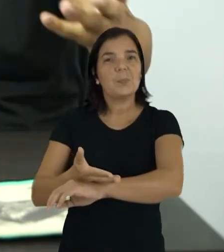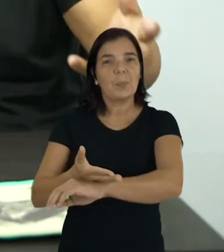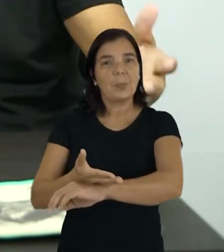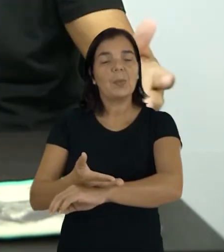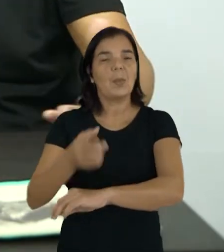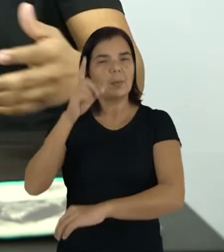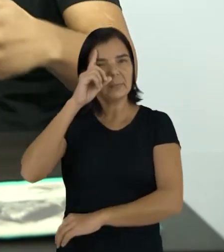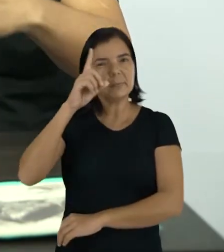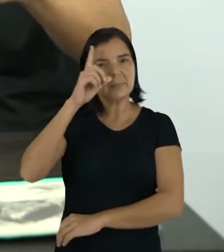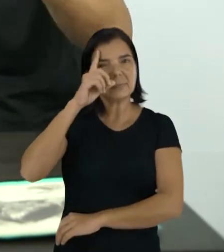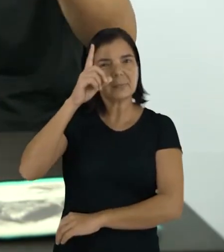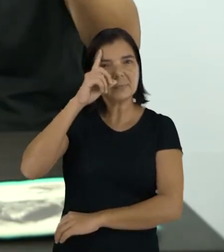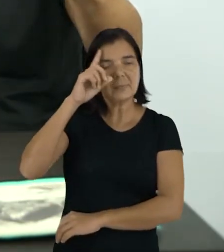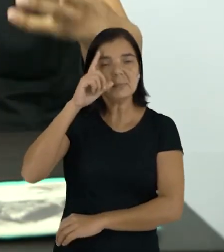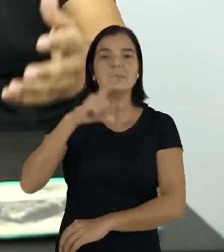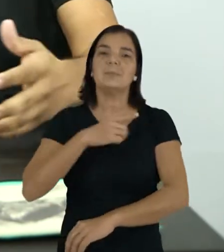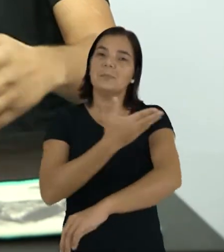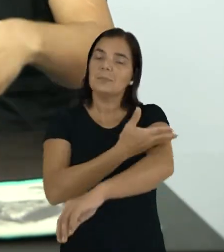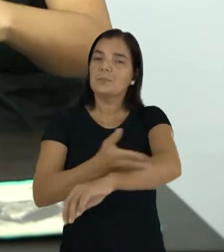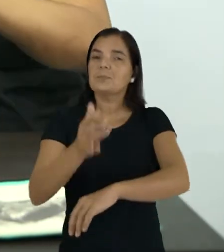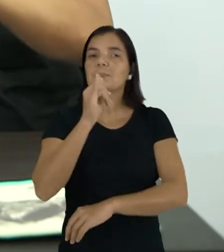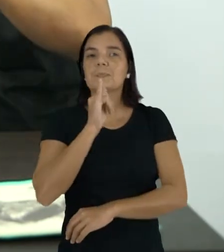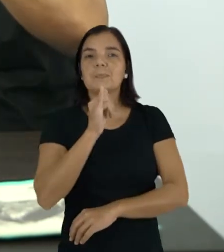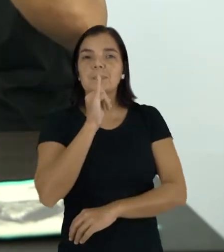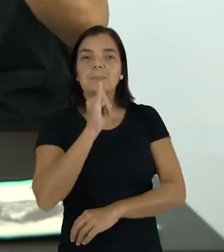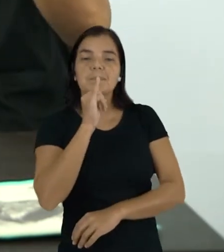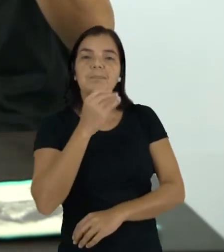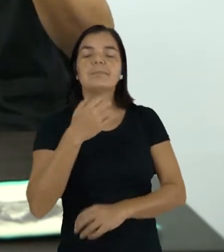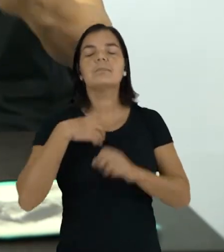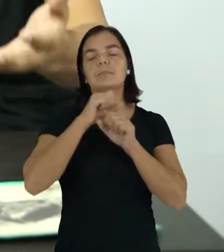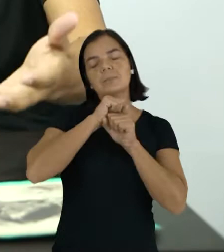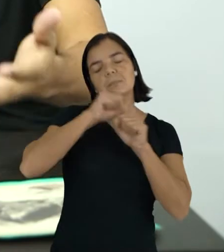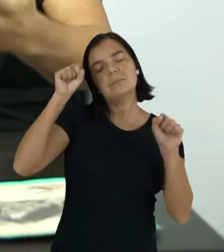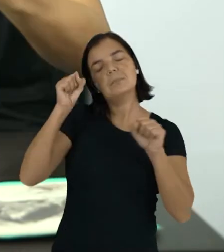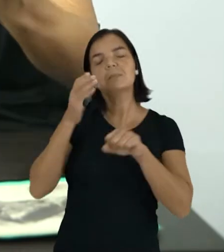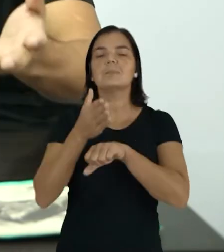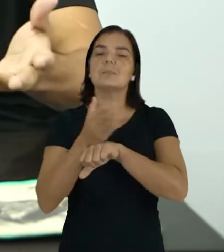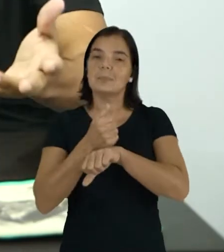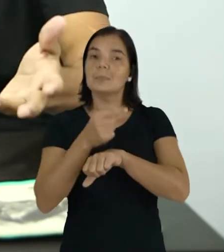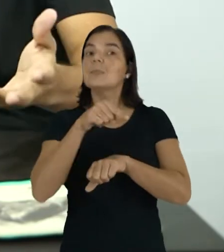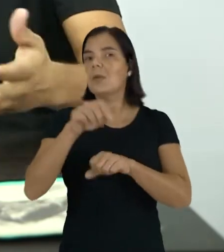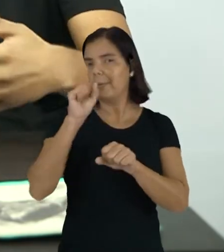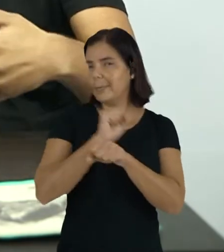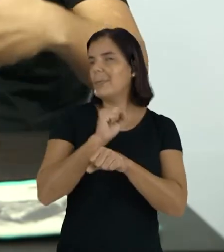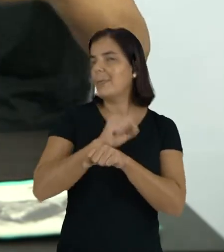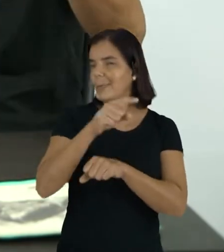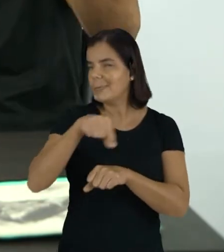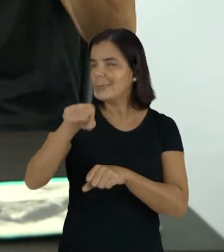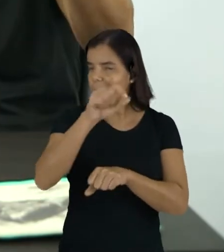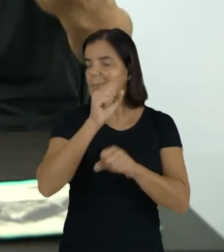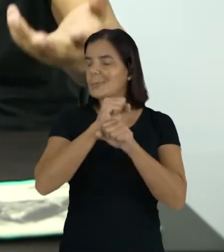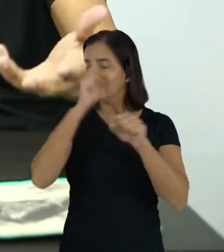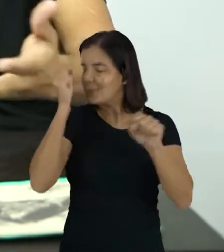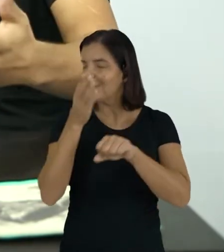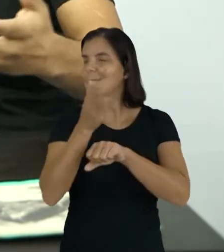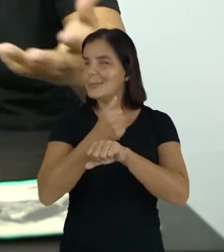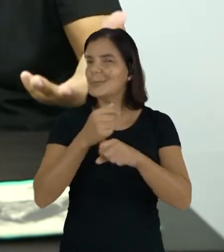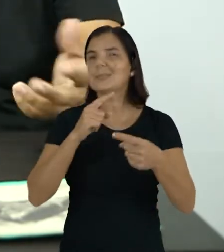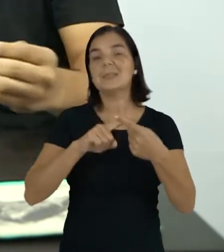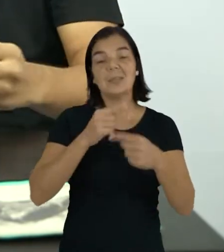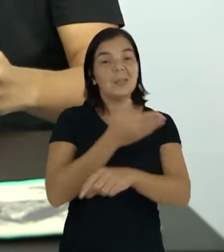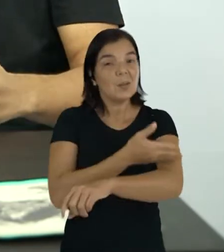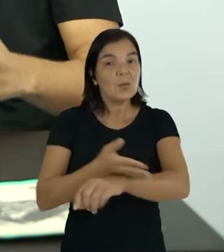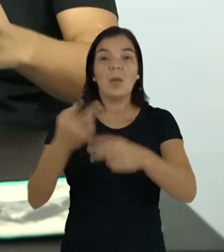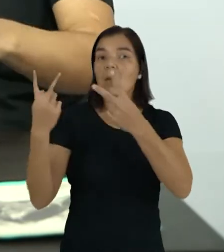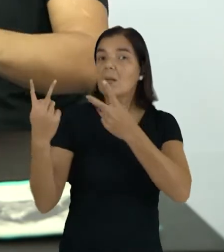seu cotidiano, tem o costume, por exemplo, de acordar cedo, espero que acordem cedo, né? Vocês têm certos